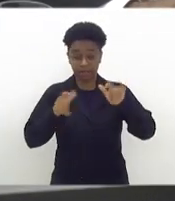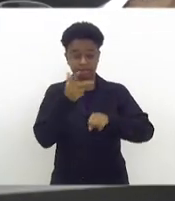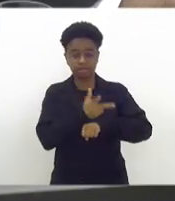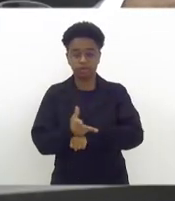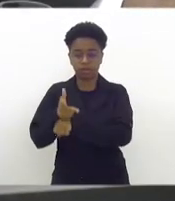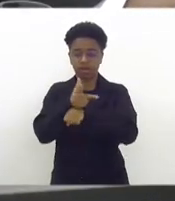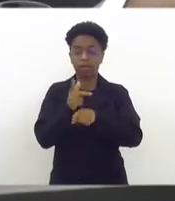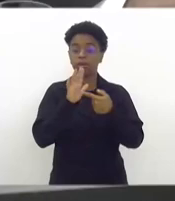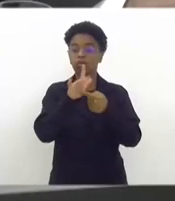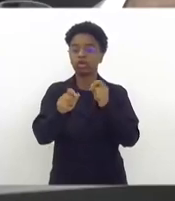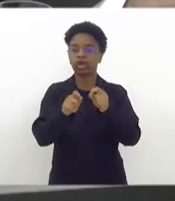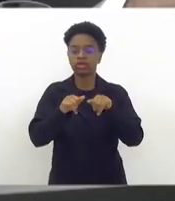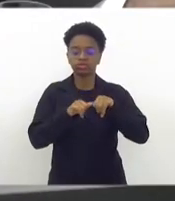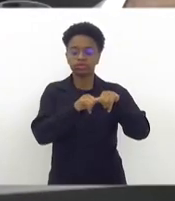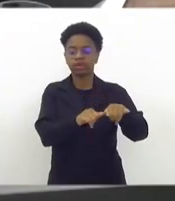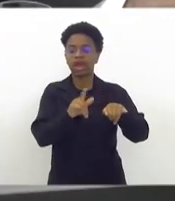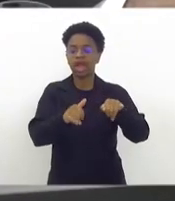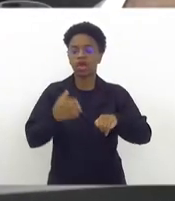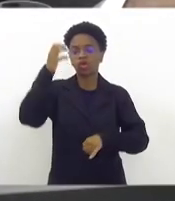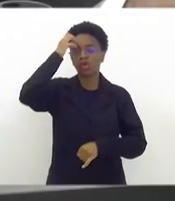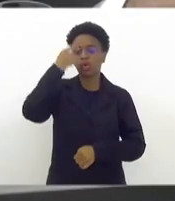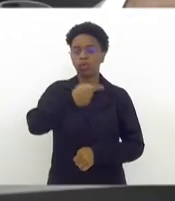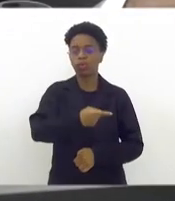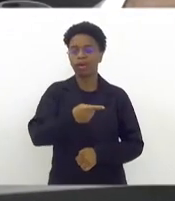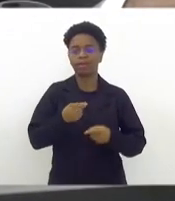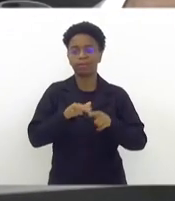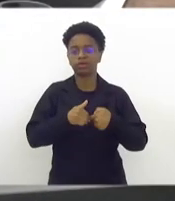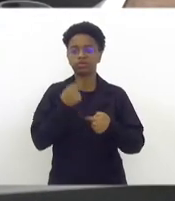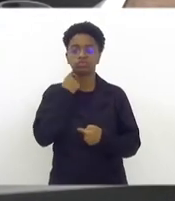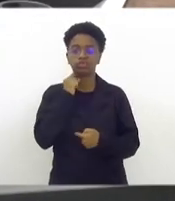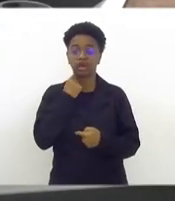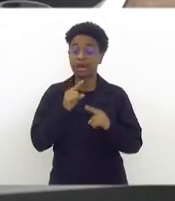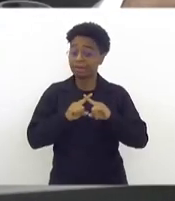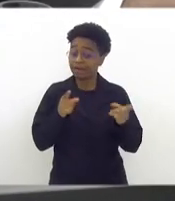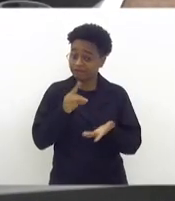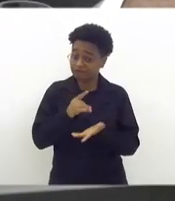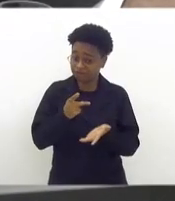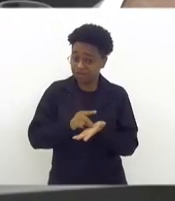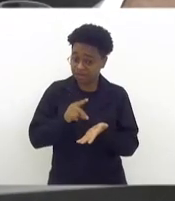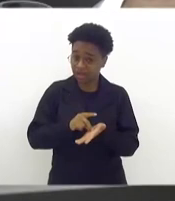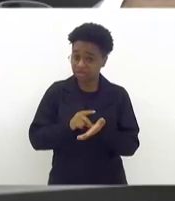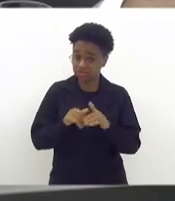que os supermercados eram os vilões da poluição. Na verdade, eles eram obrigados por uma lei completamente inconstitucional,